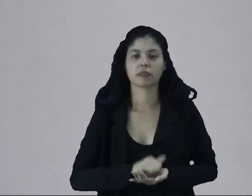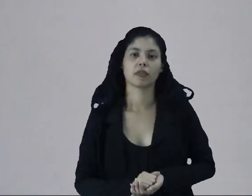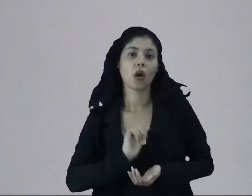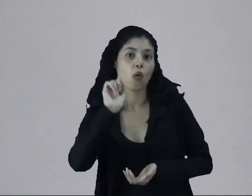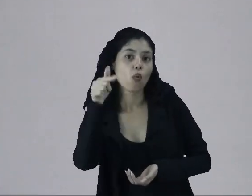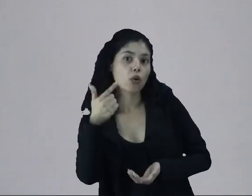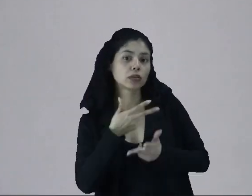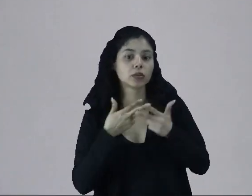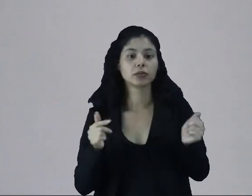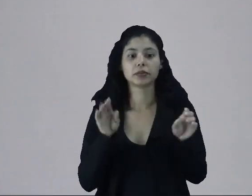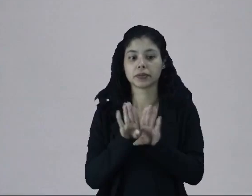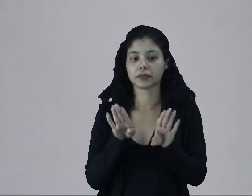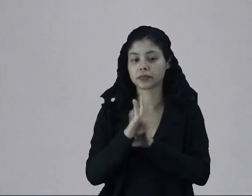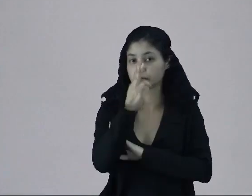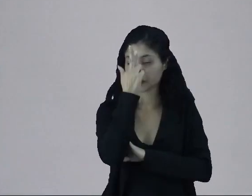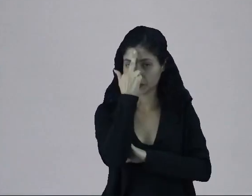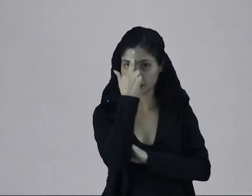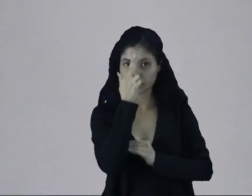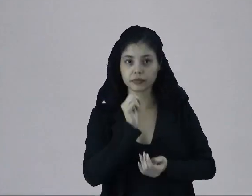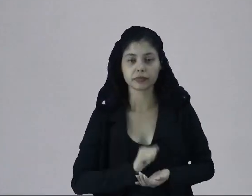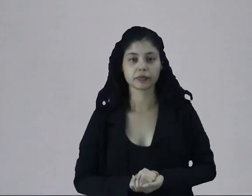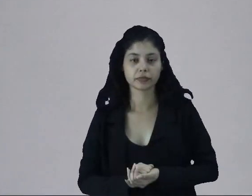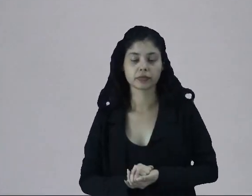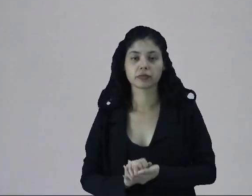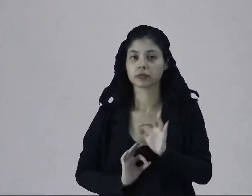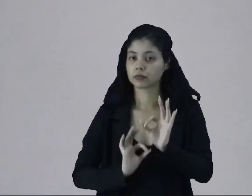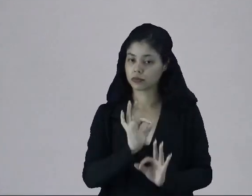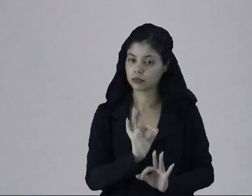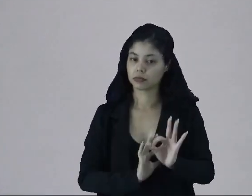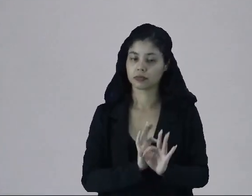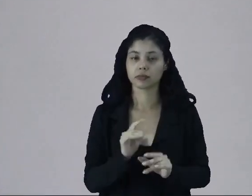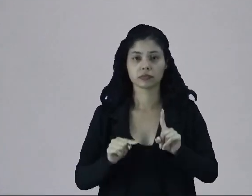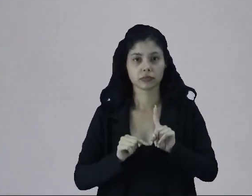Outra coisa que é muito comum também para a regulação de